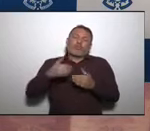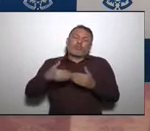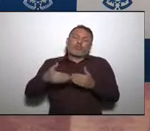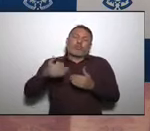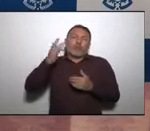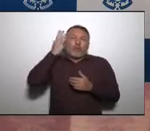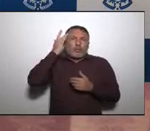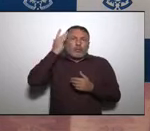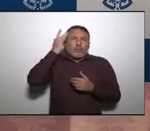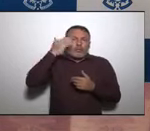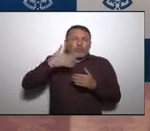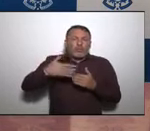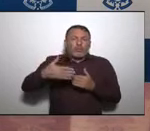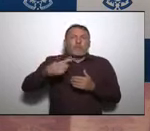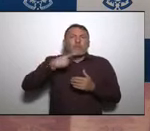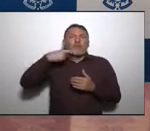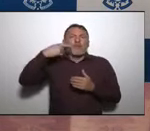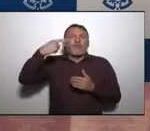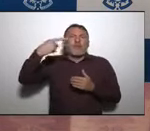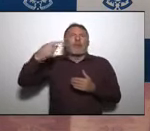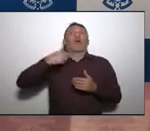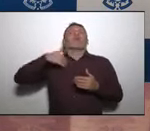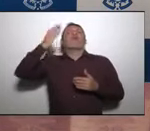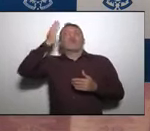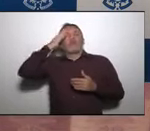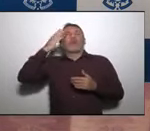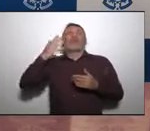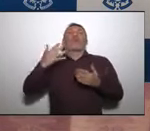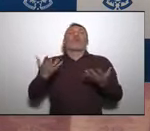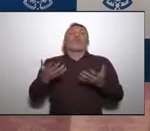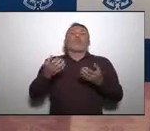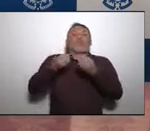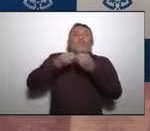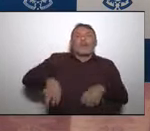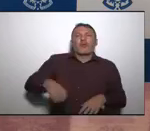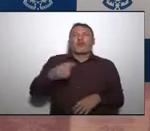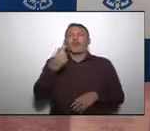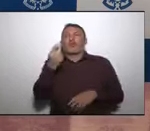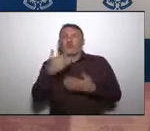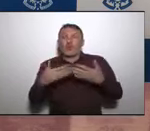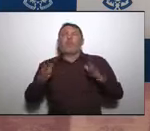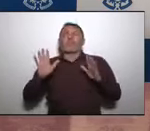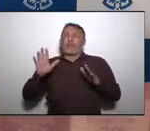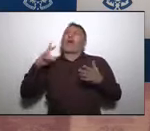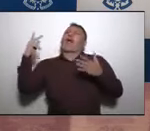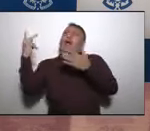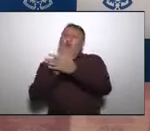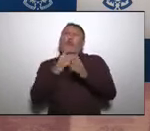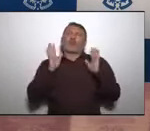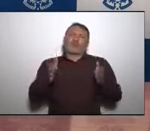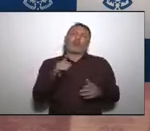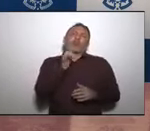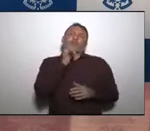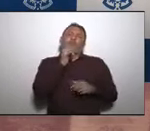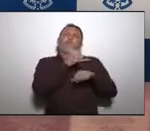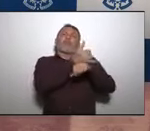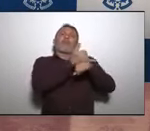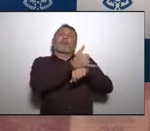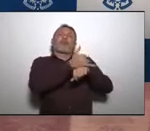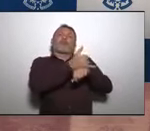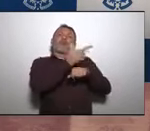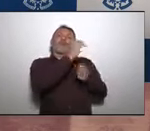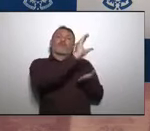do impacto na receita. Mas já tem impacto, porque ROS já é menor não só pelo preço, porque o preço pequeno